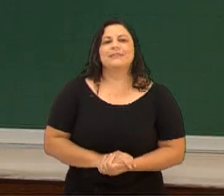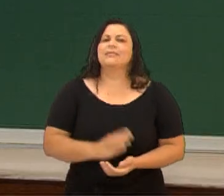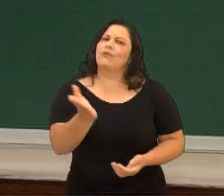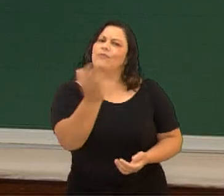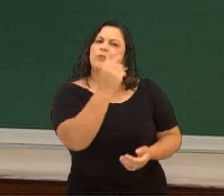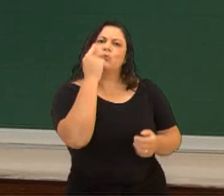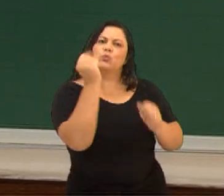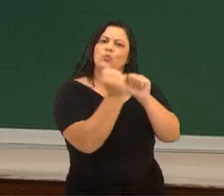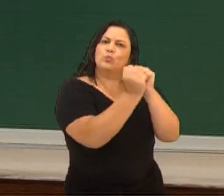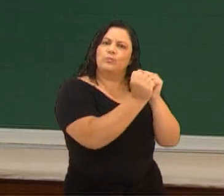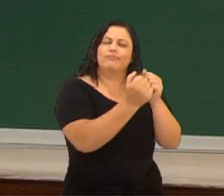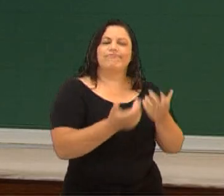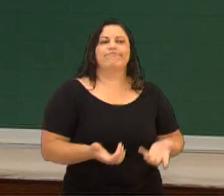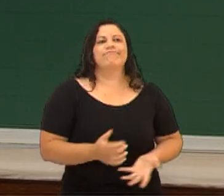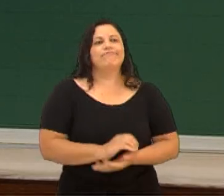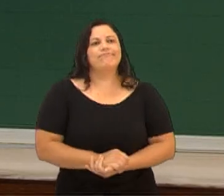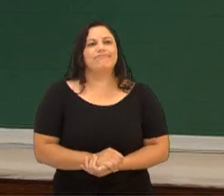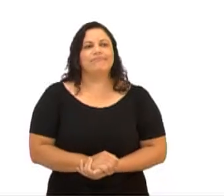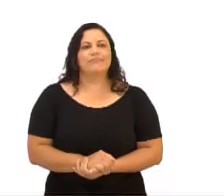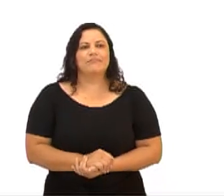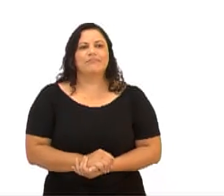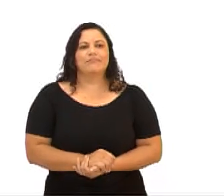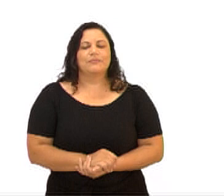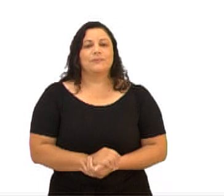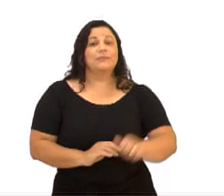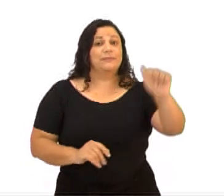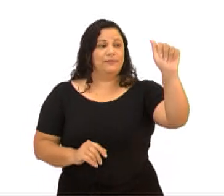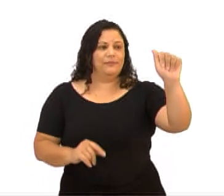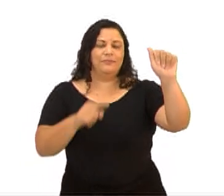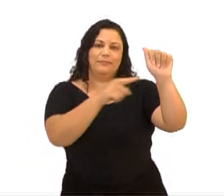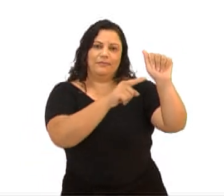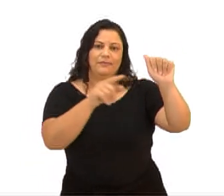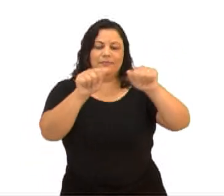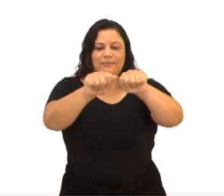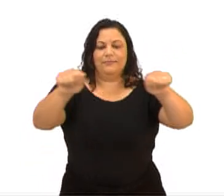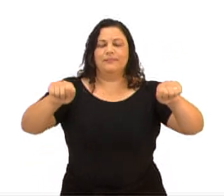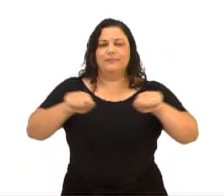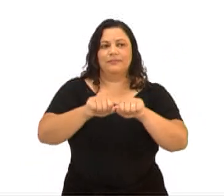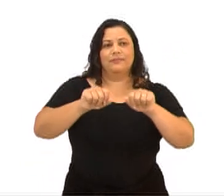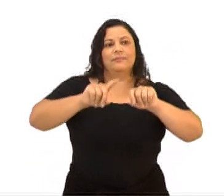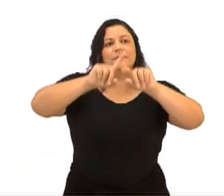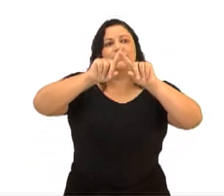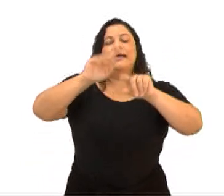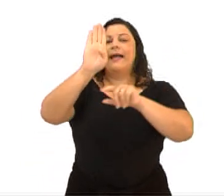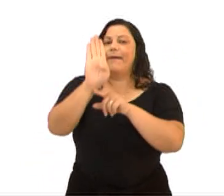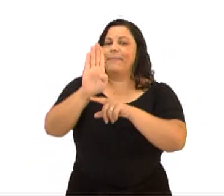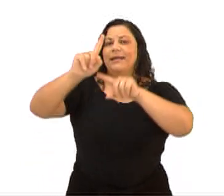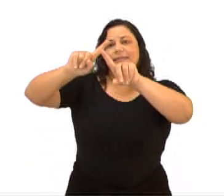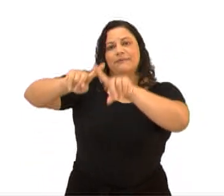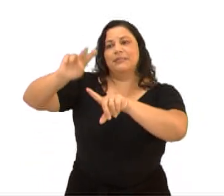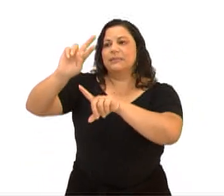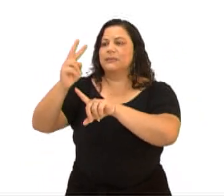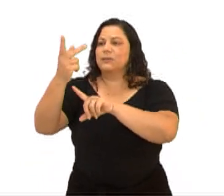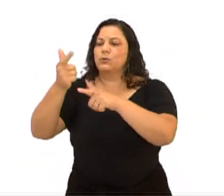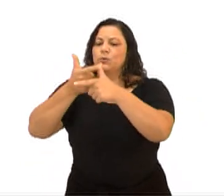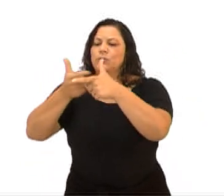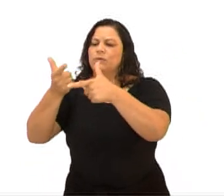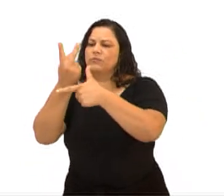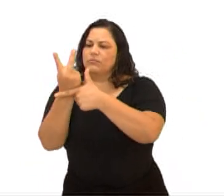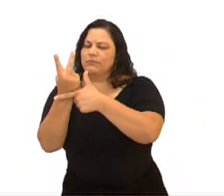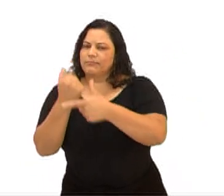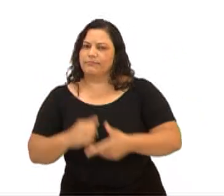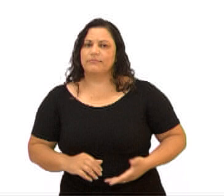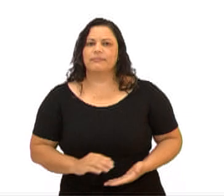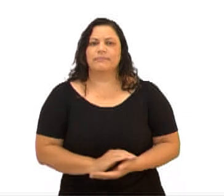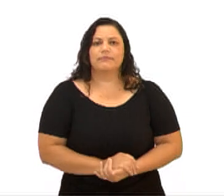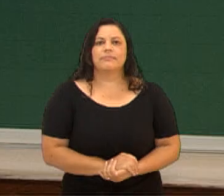com a prof. A área do triângulo aqui, ó, é a base vezes a altura divididos por 2. Ó. Quem é a nossa